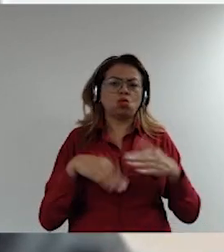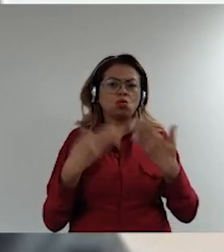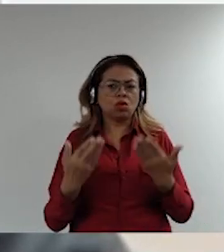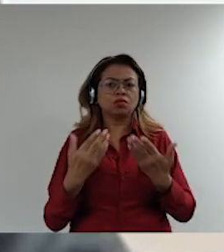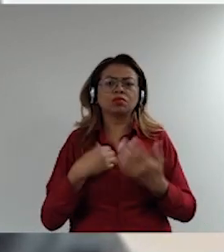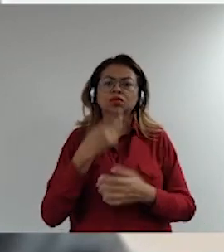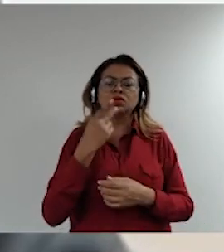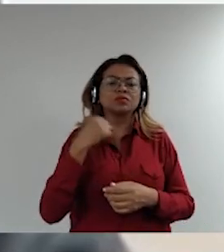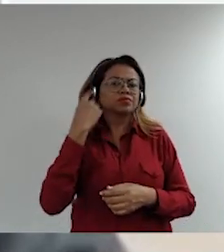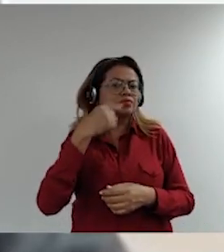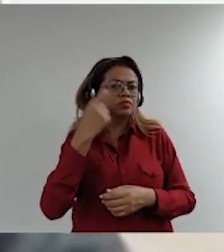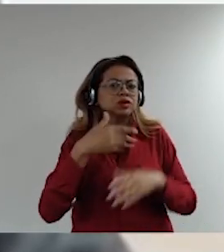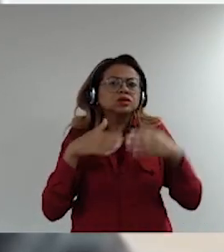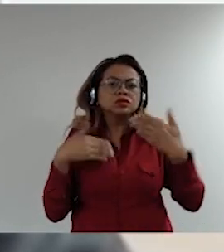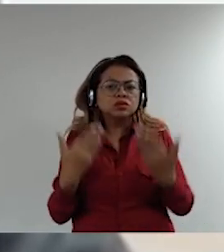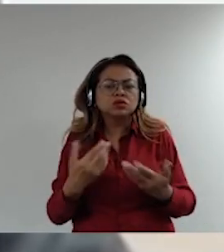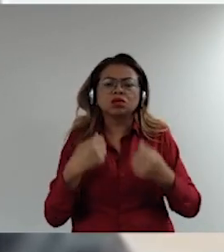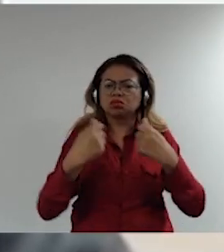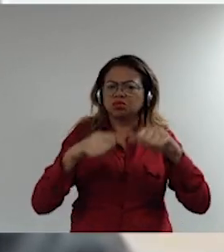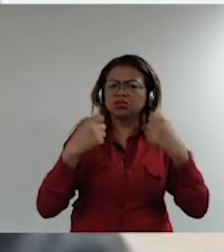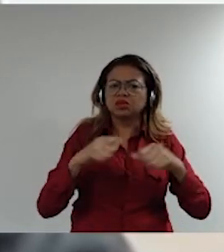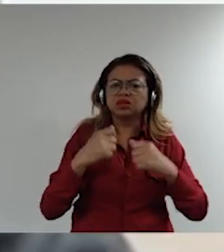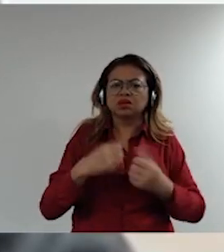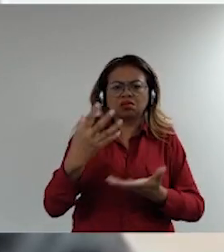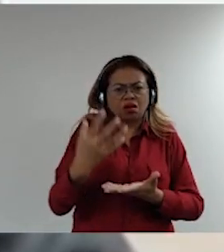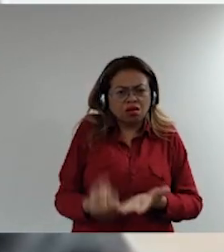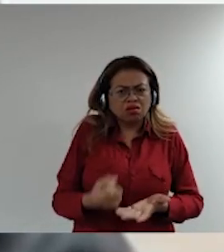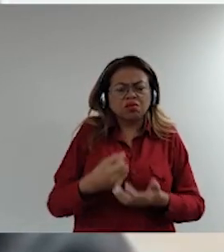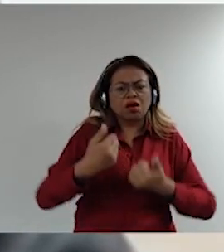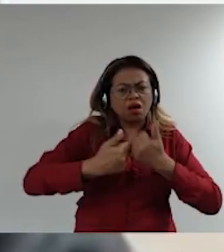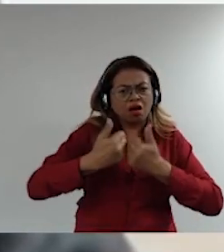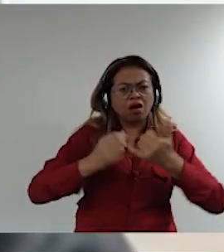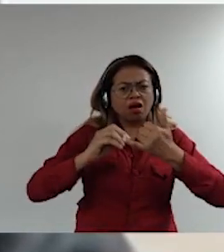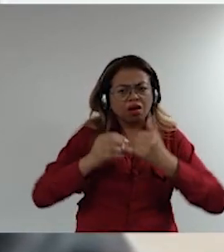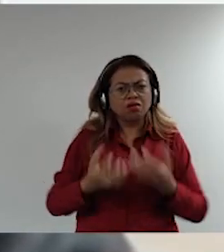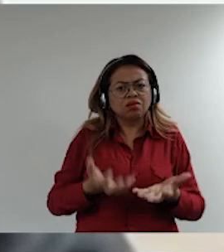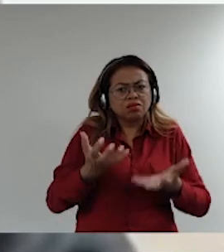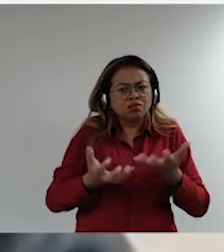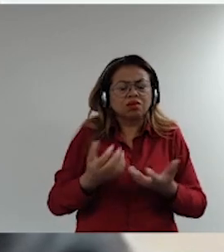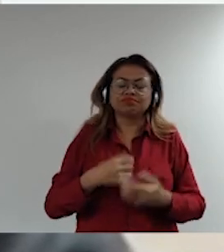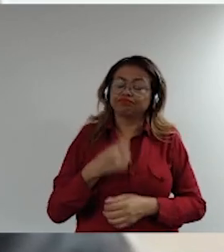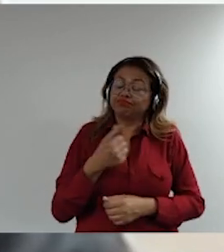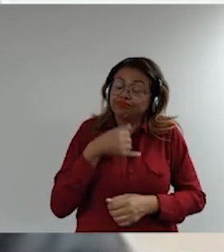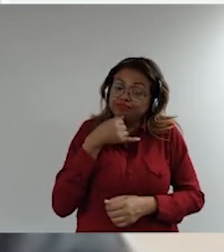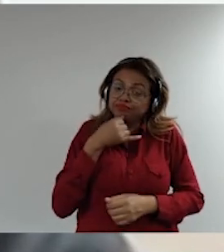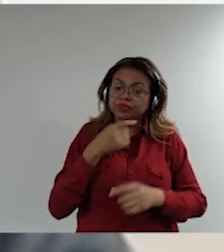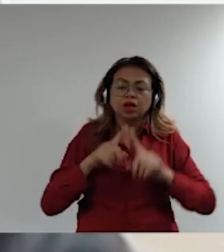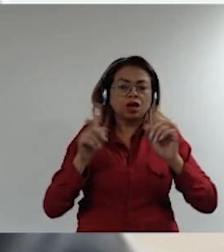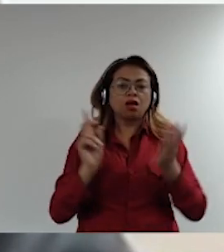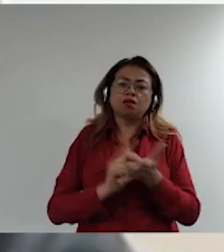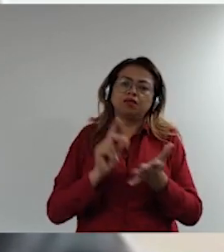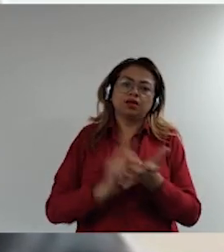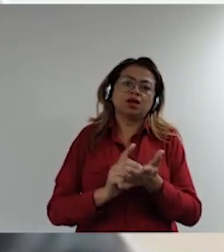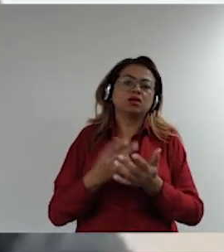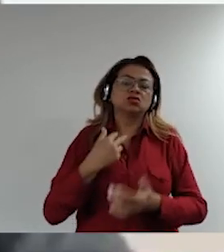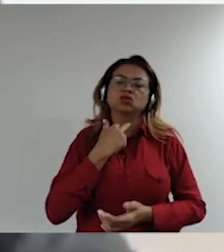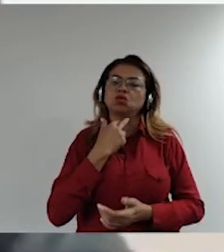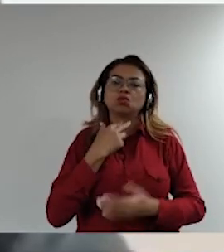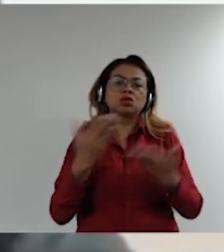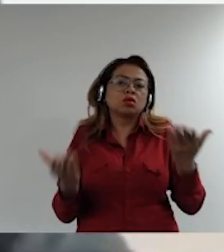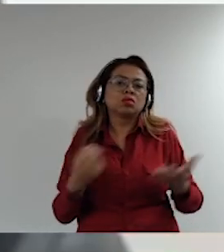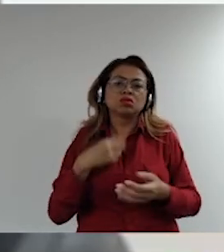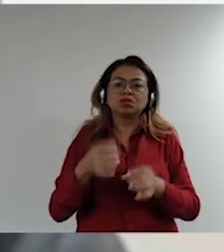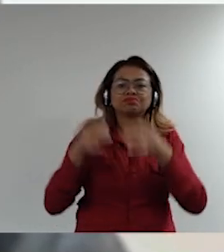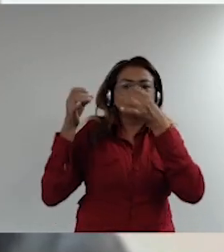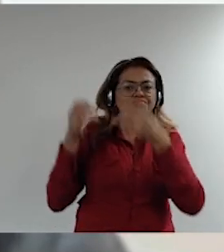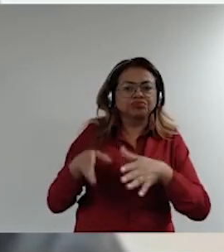ver a advocacia, advogados precisando receber cesta básica. Infelizmente, essa é uma verdade e nós não podemos jogar essa